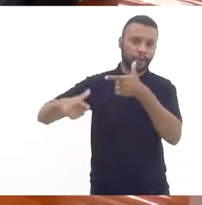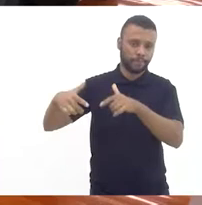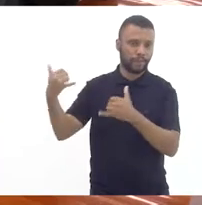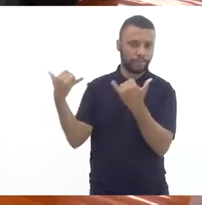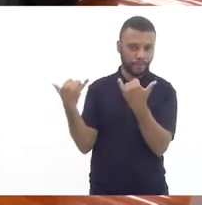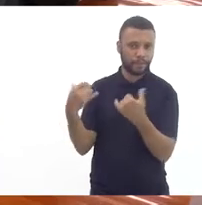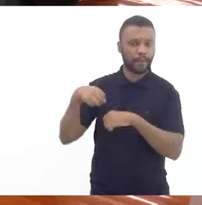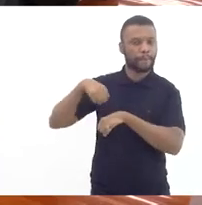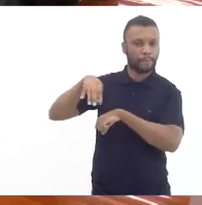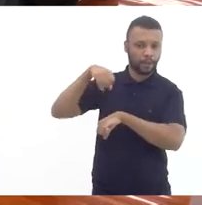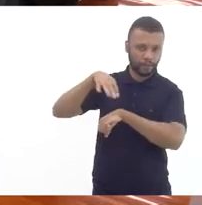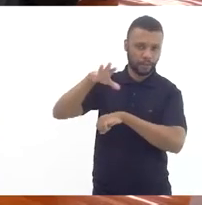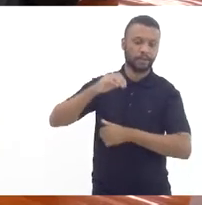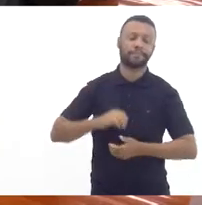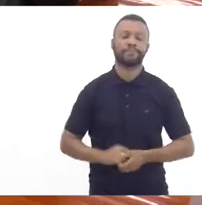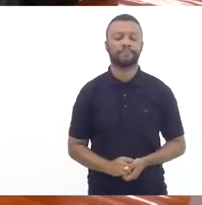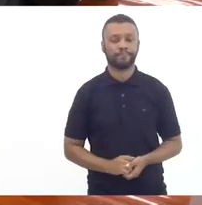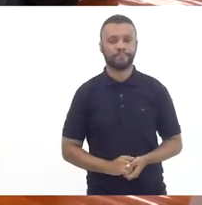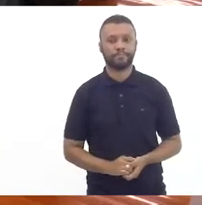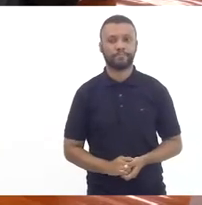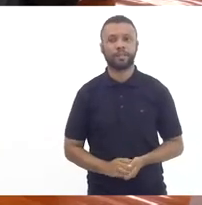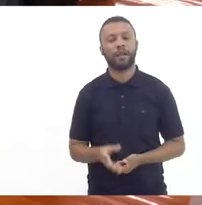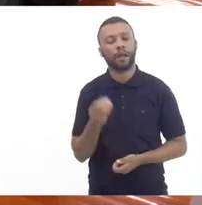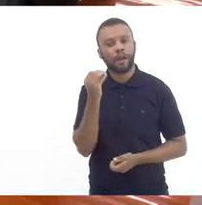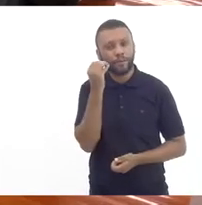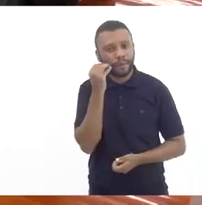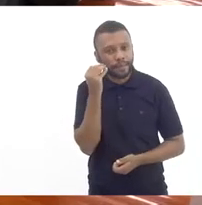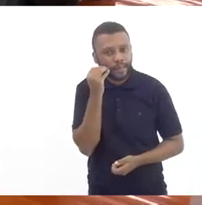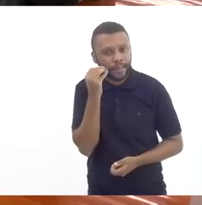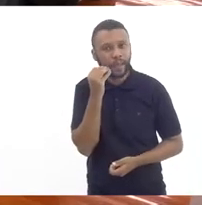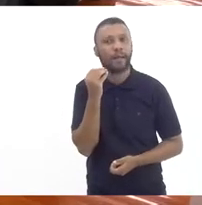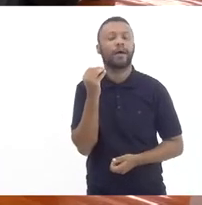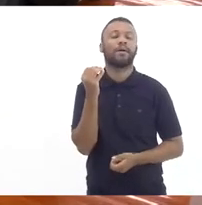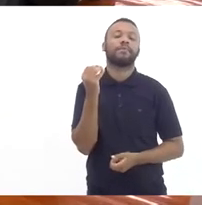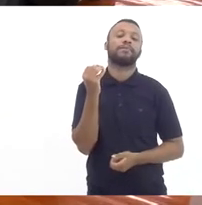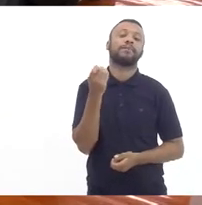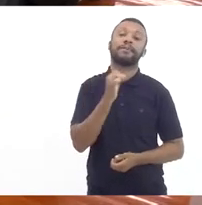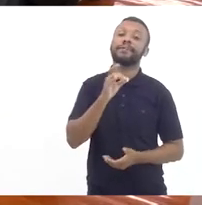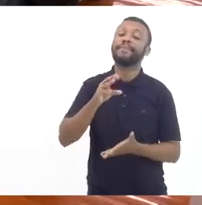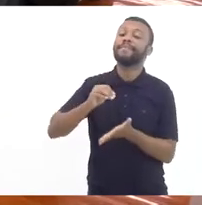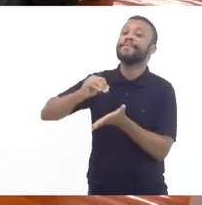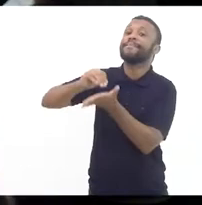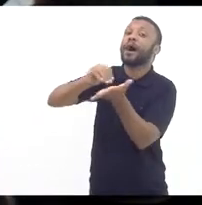Bom, eu vou tentar atender todos os pontos que foram perguntados. Se faltar algum, você...